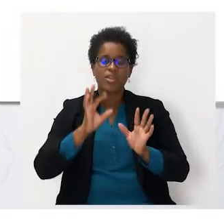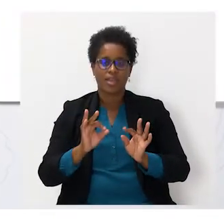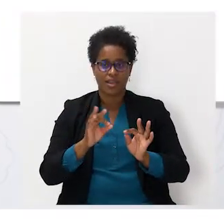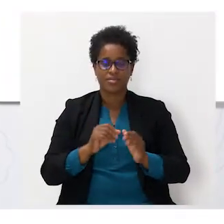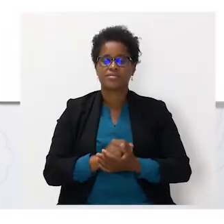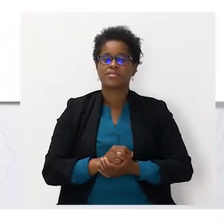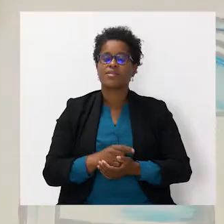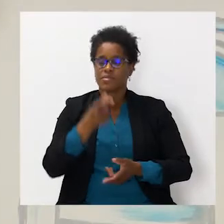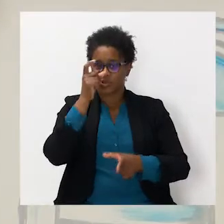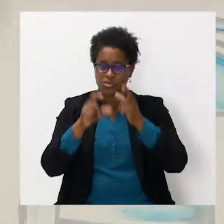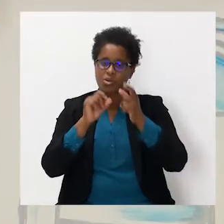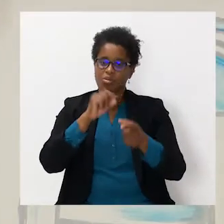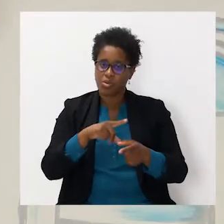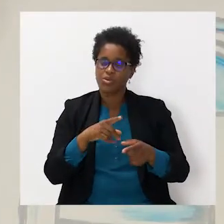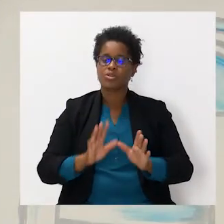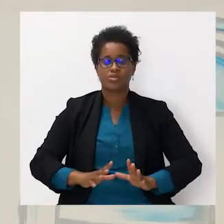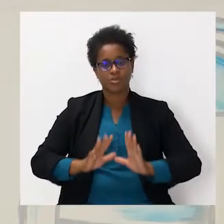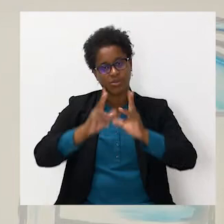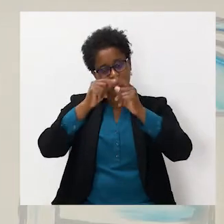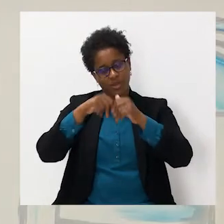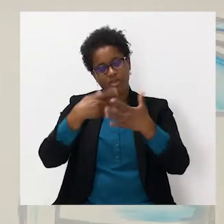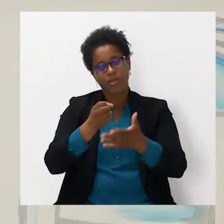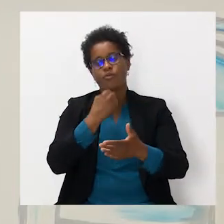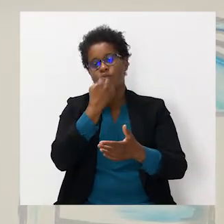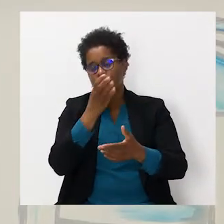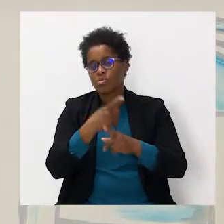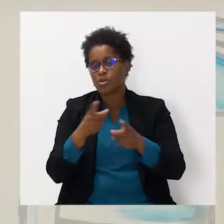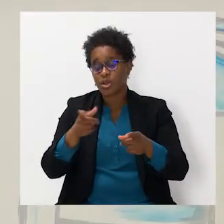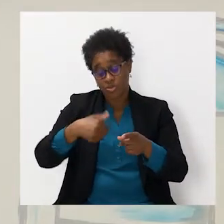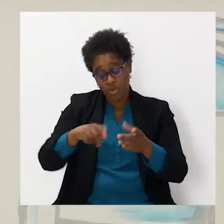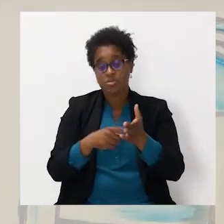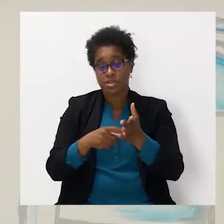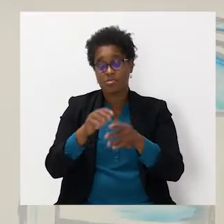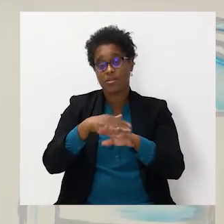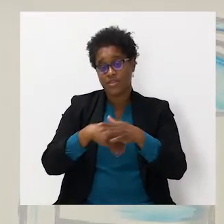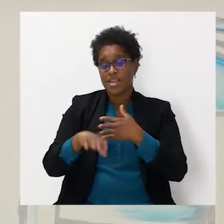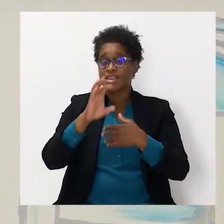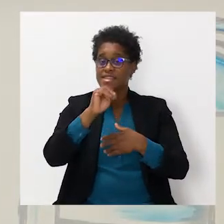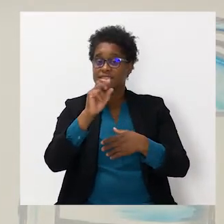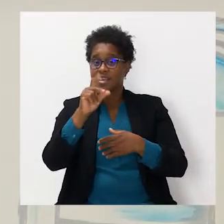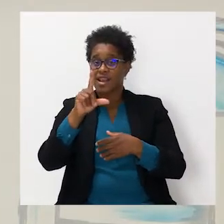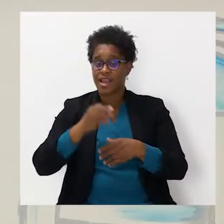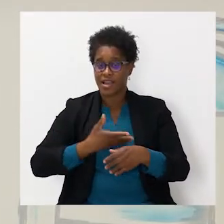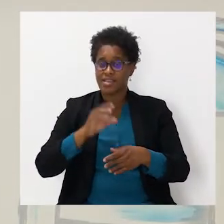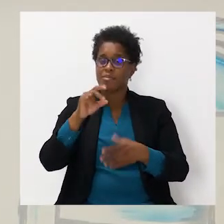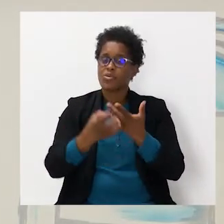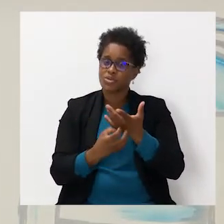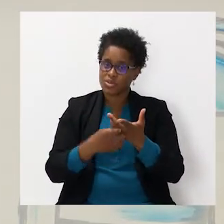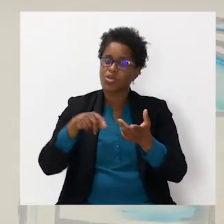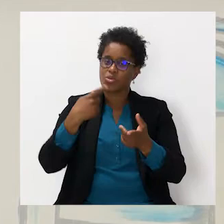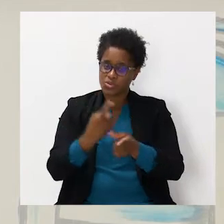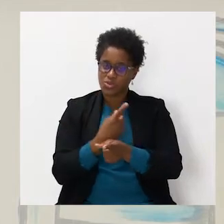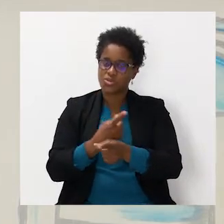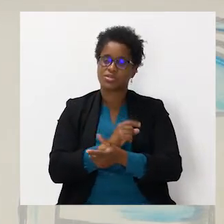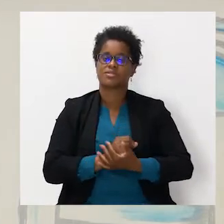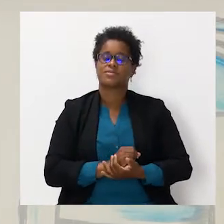das pessoas para poder se desenvolver e dar fruto, porque nós precisamos para fazer saladas e também cozinhar outros